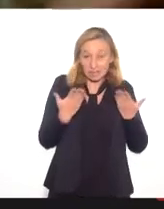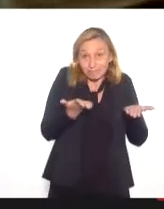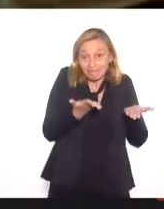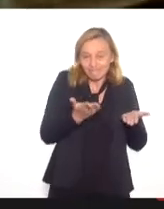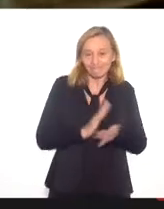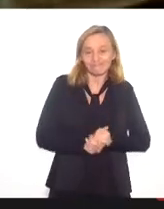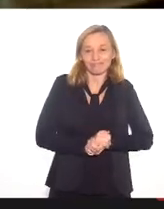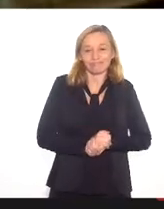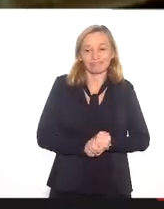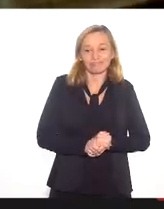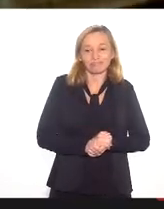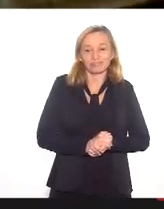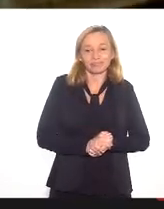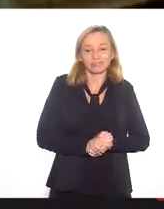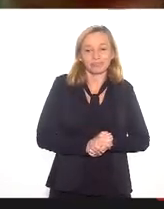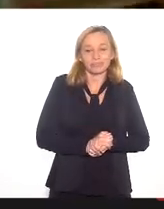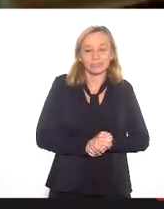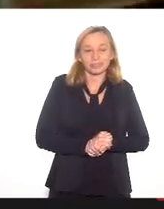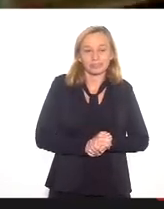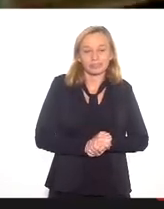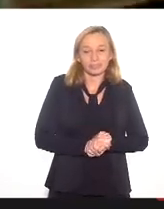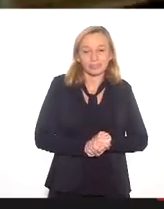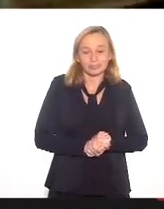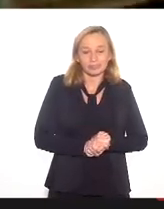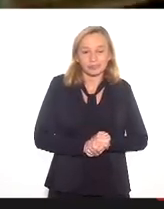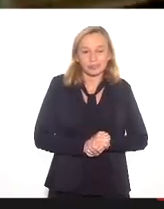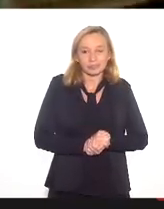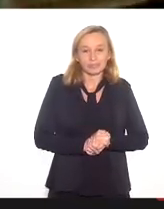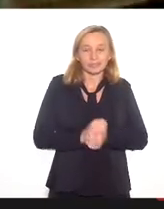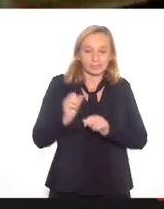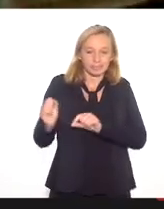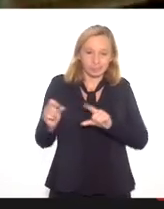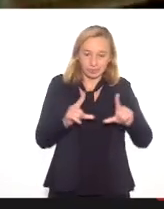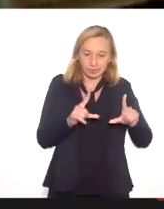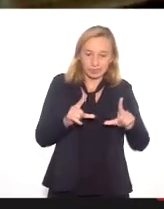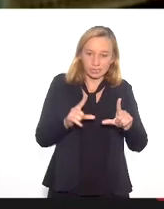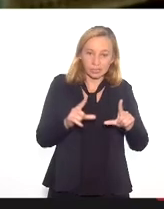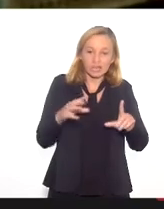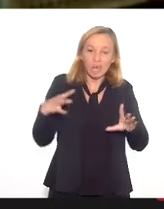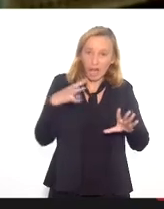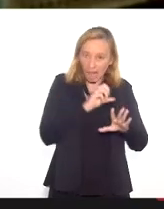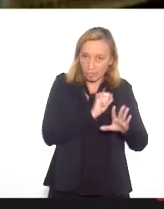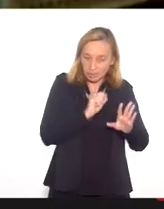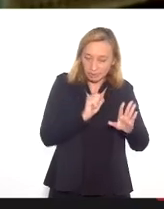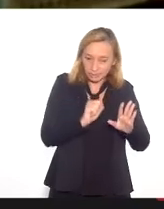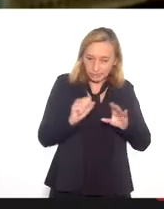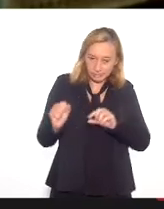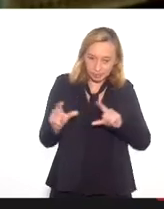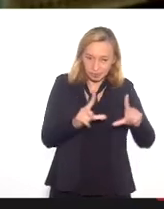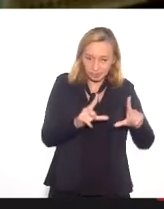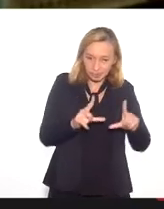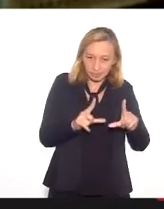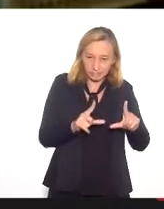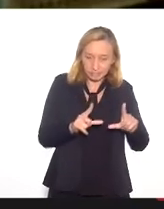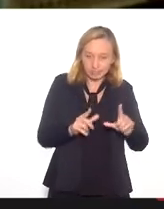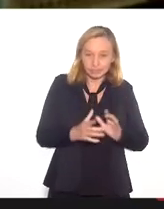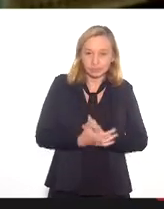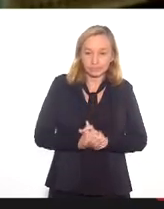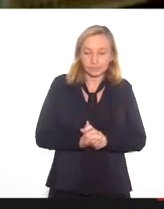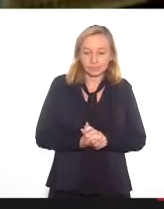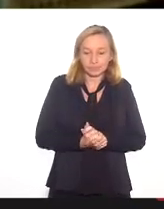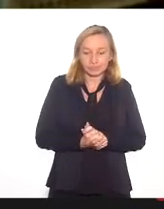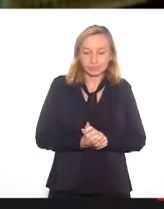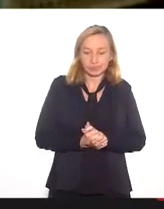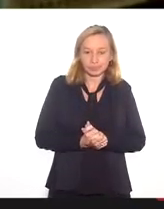né? A gente, no campo do ensino, da pesquisa, então, a gente acaba... Então, eu vou fazer uso de uma apresentação, eu acho que eu devo estar autorizado aí, não é,